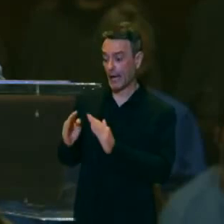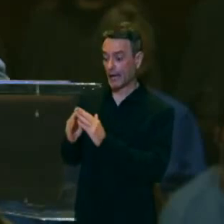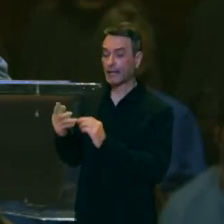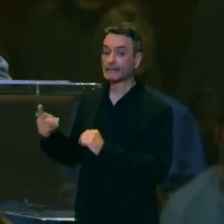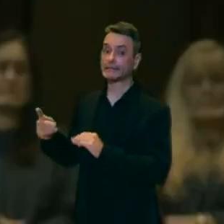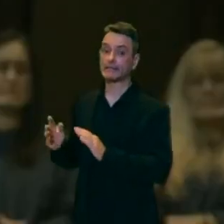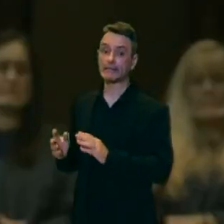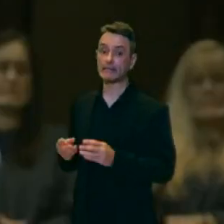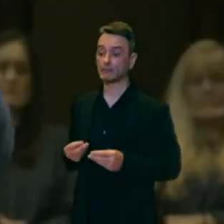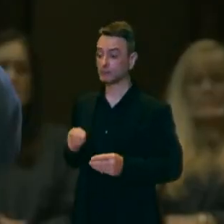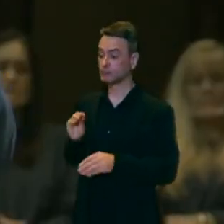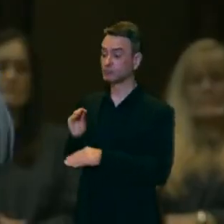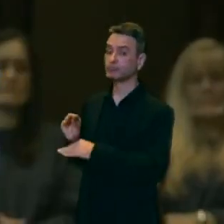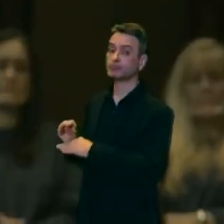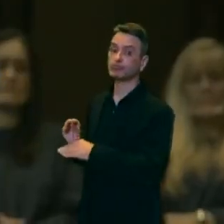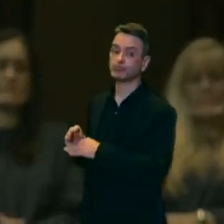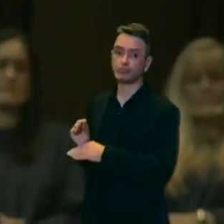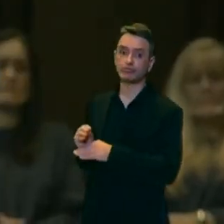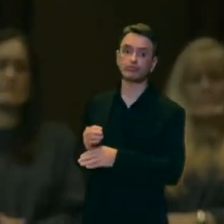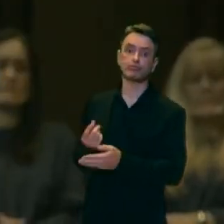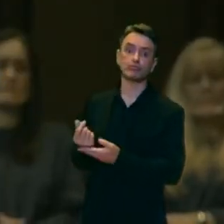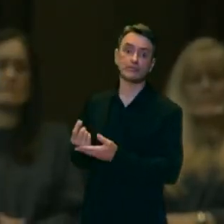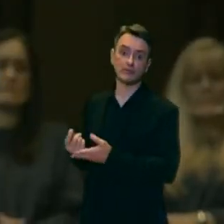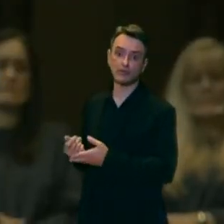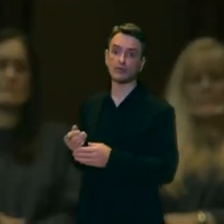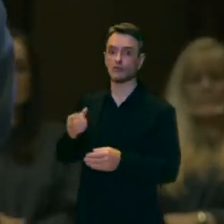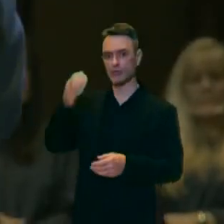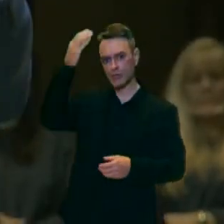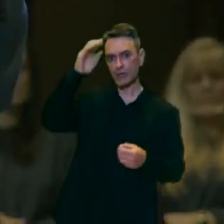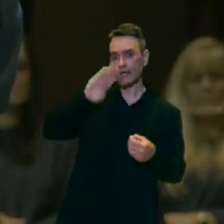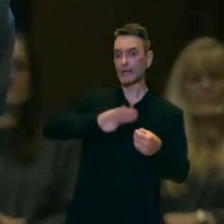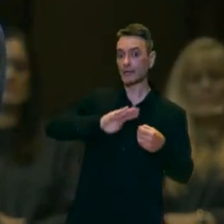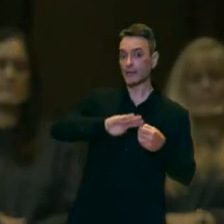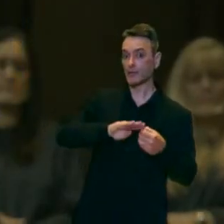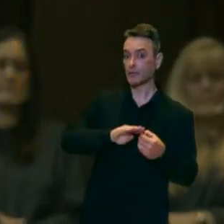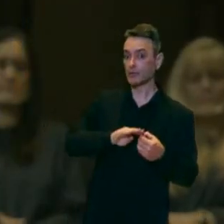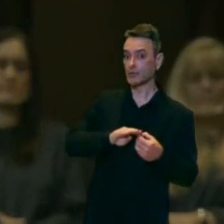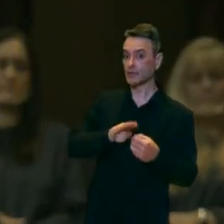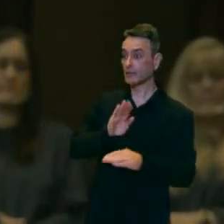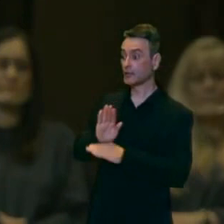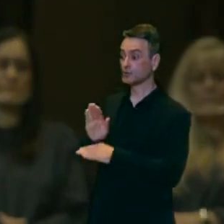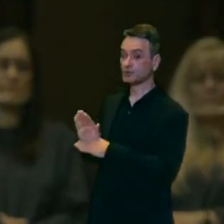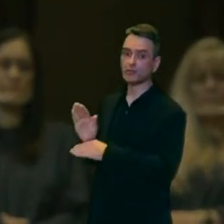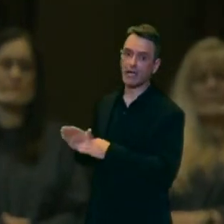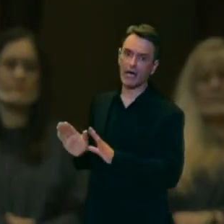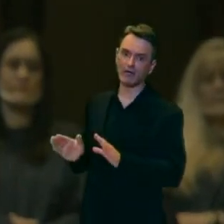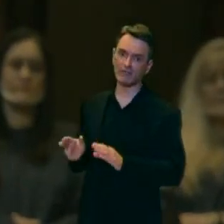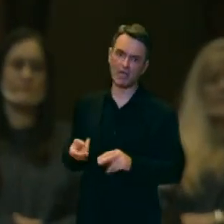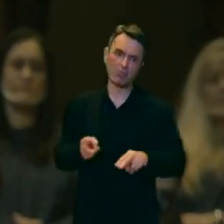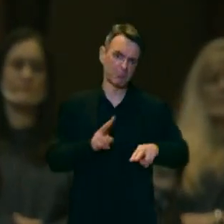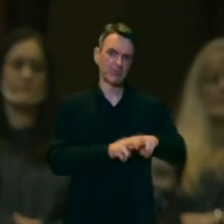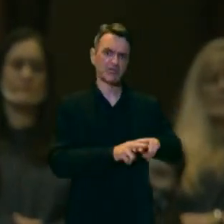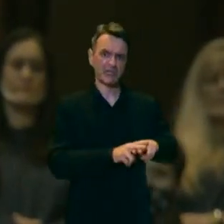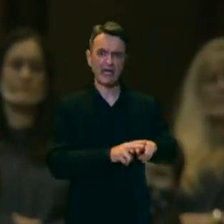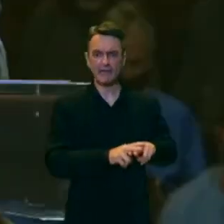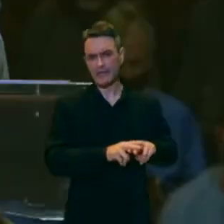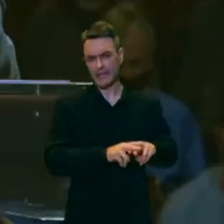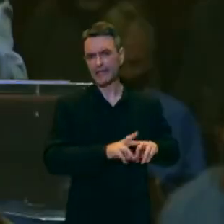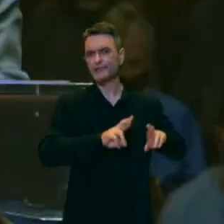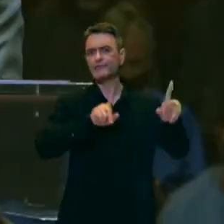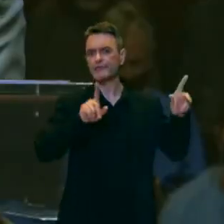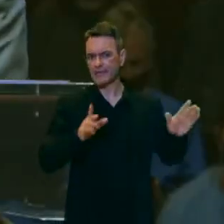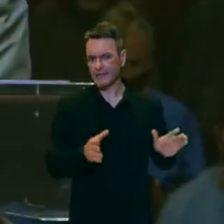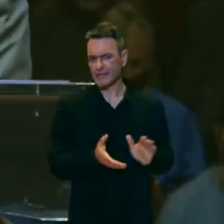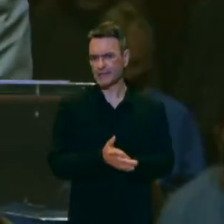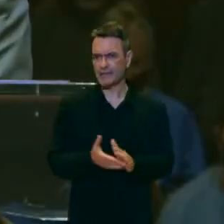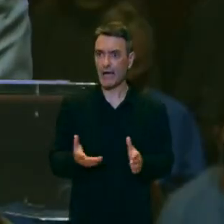alimentos do tesouro do rei da Babilônia. Havia lá uma distinção nesse tipo de prisioneiro, ele não exercia mais o